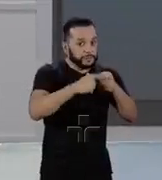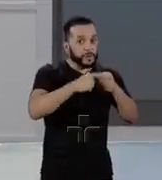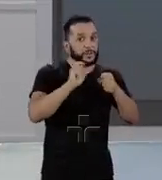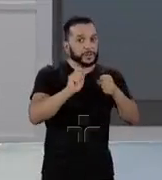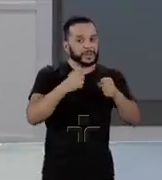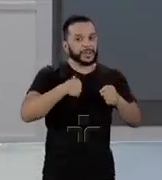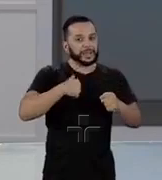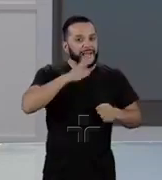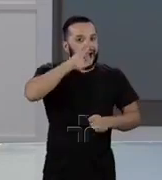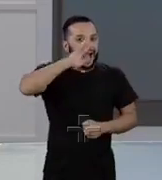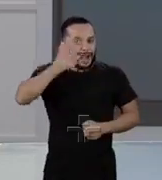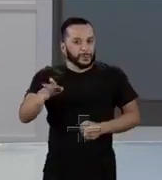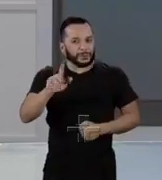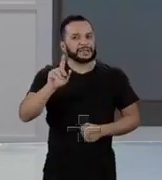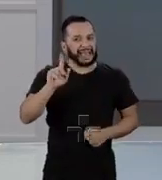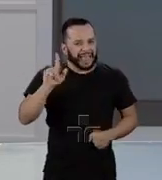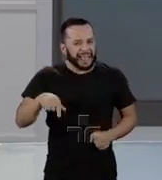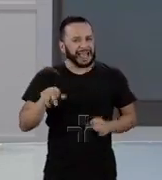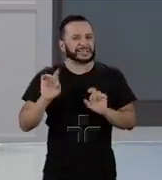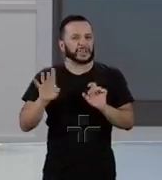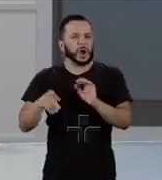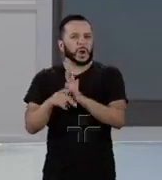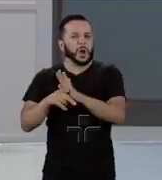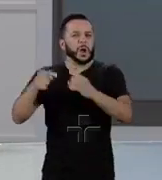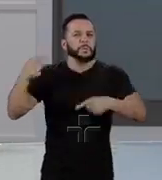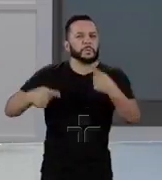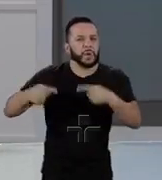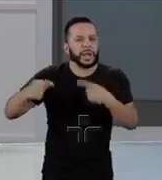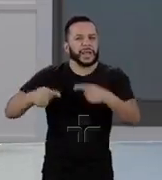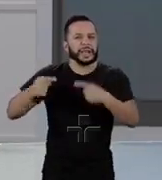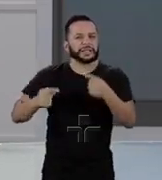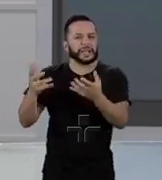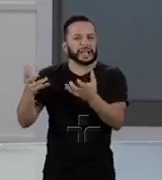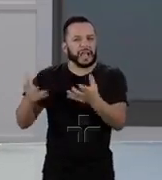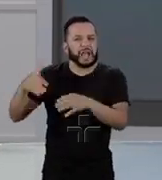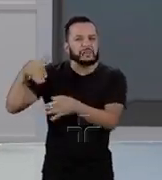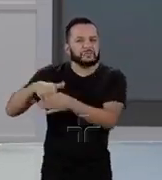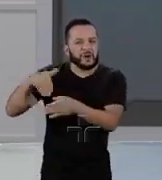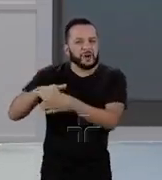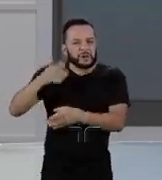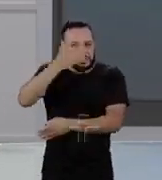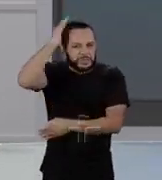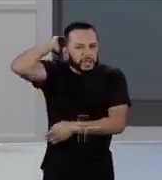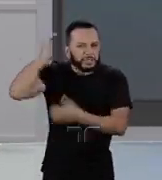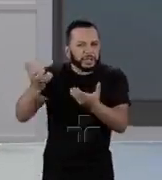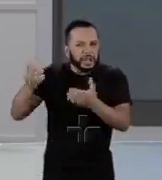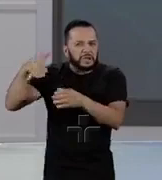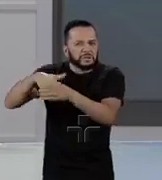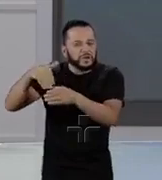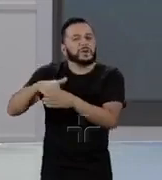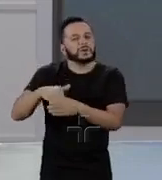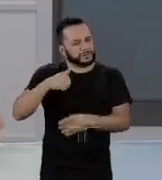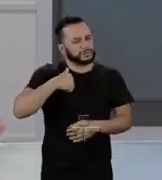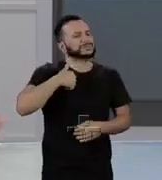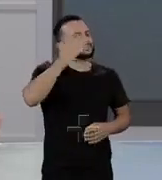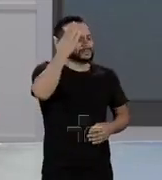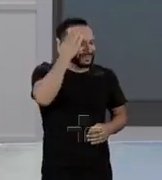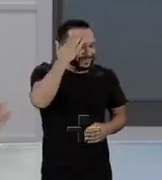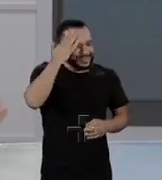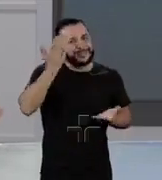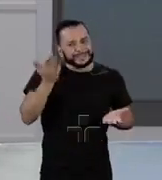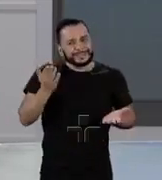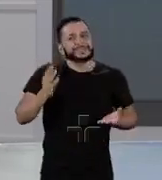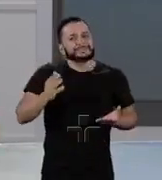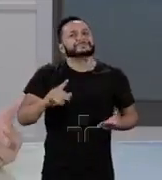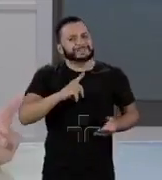tem efeito eleitoral, porque numa democracia tudo tem efeito eleitoral. Porque uma característica da democracia é a contaminação de todas